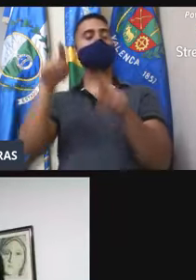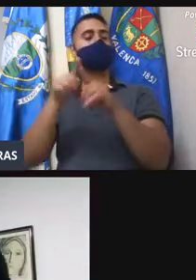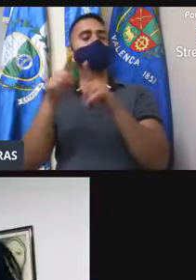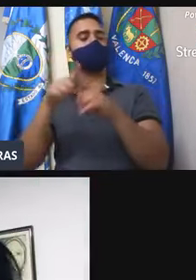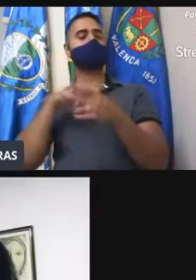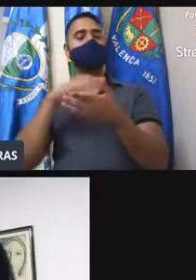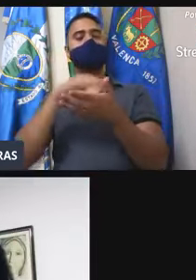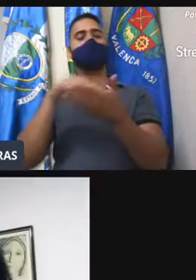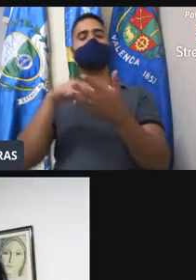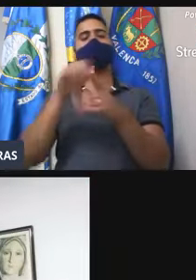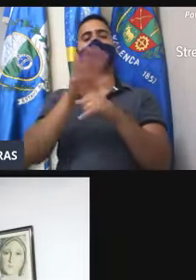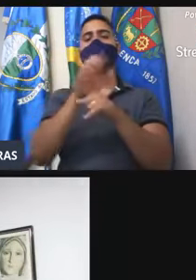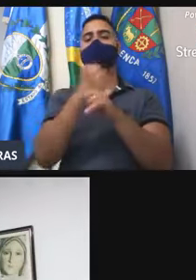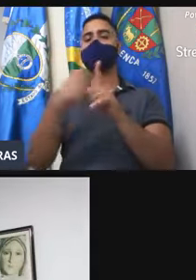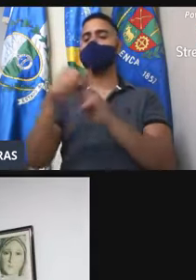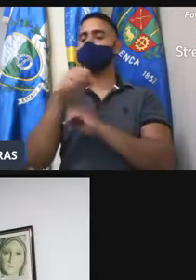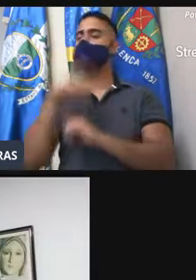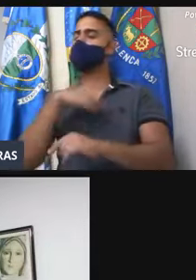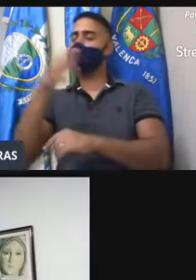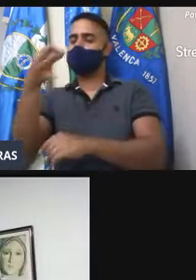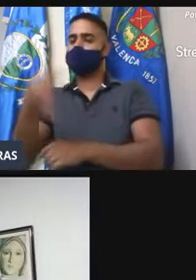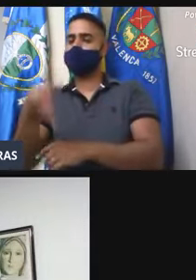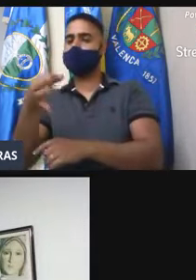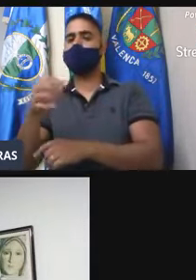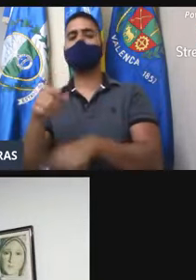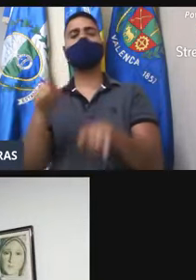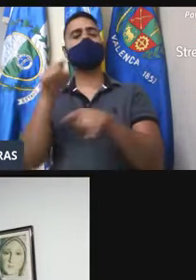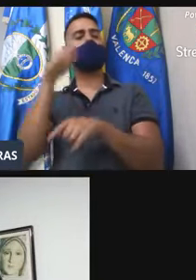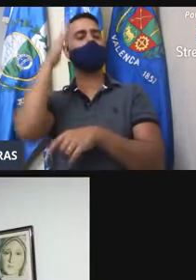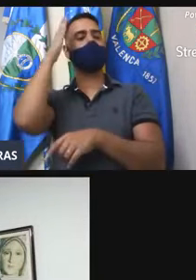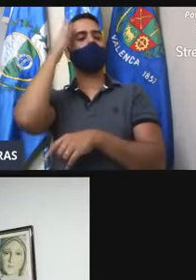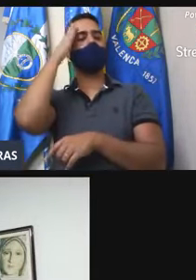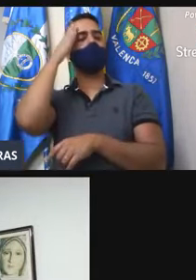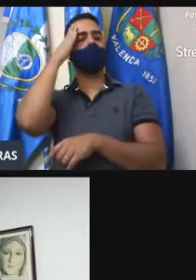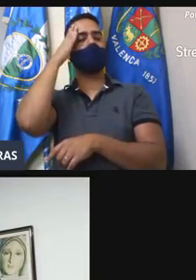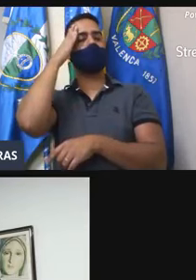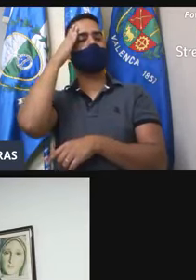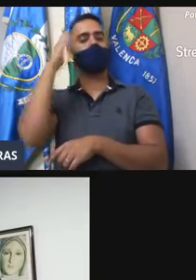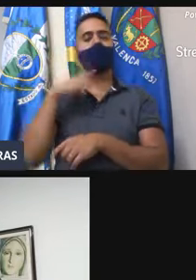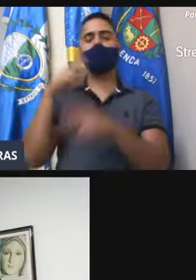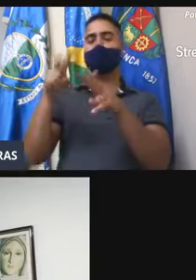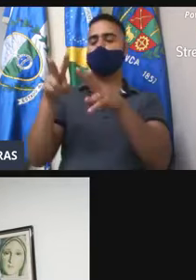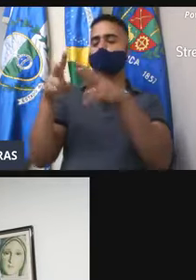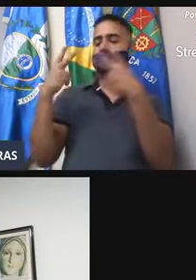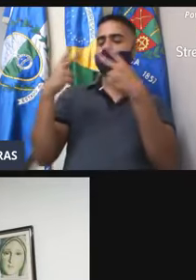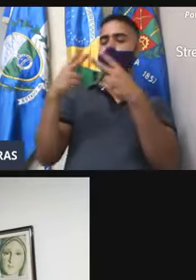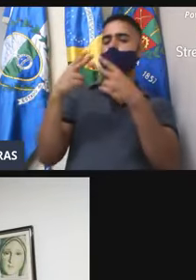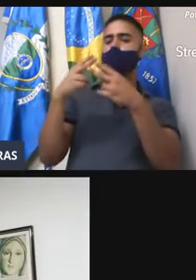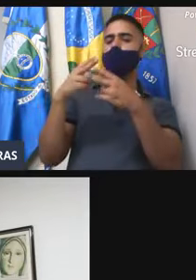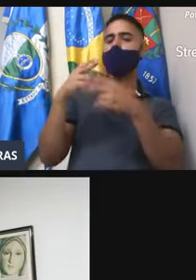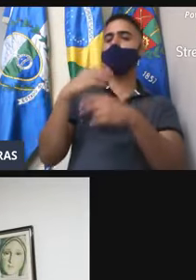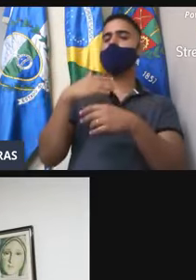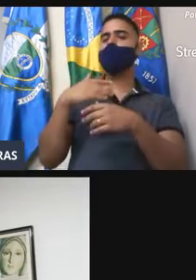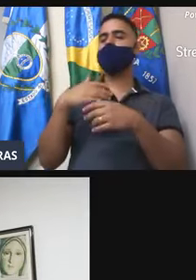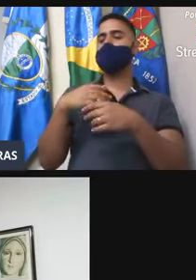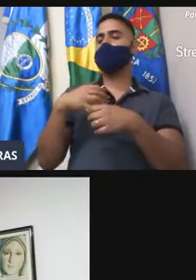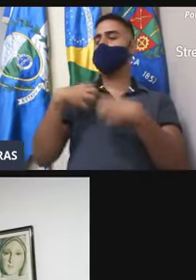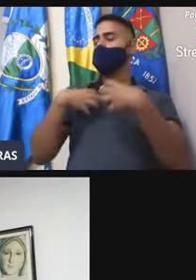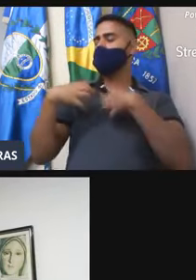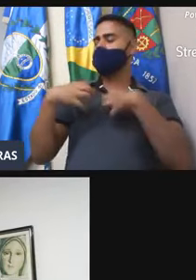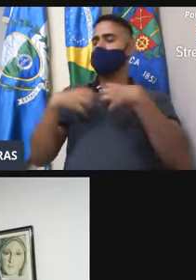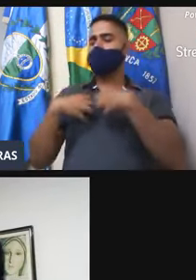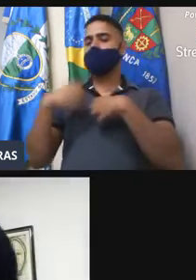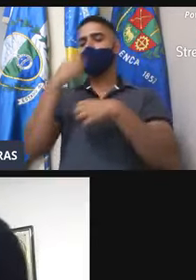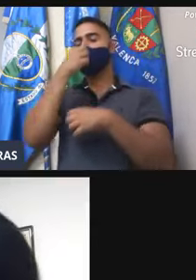de secretário de assistência social, e eu tenho certeza que você vai saber ter esse olhar sensível que uma secretaria de assistência social,